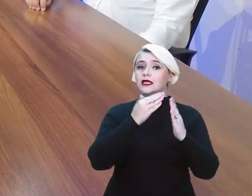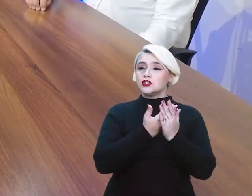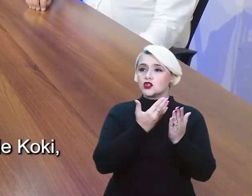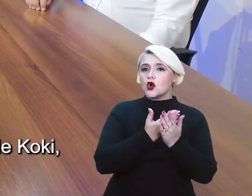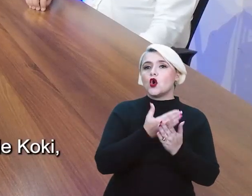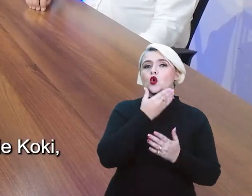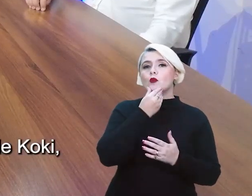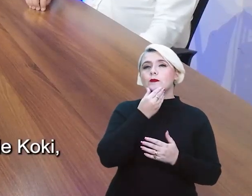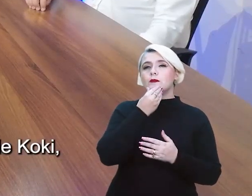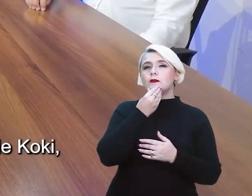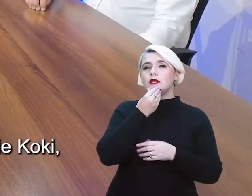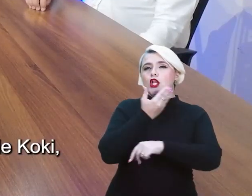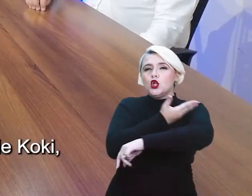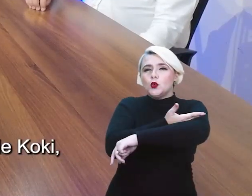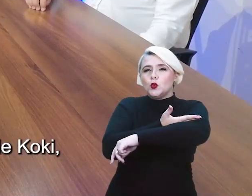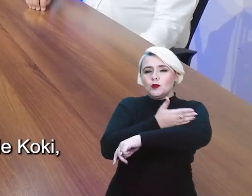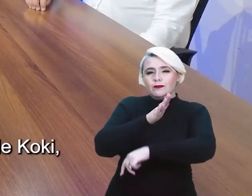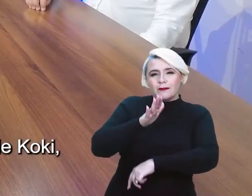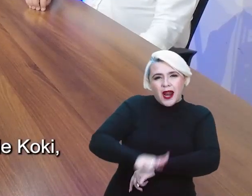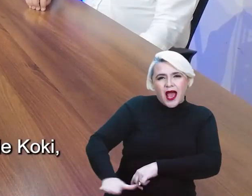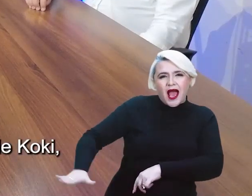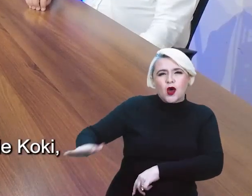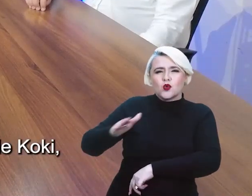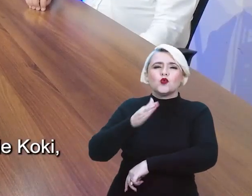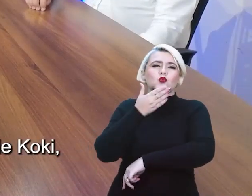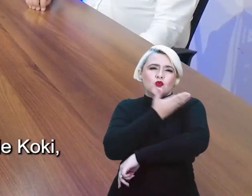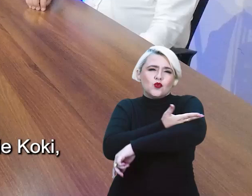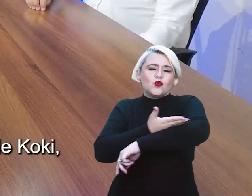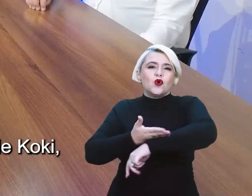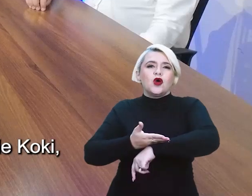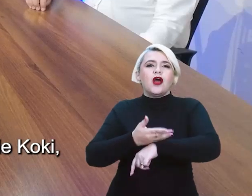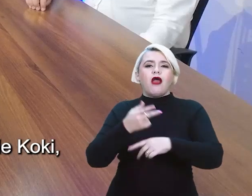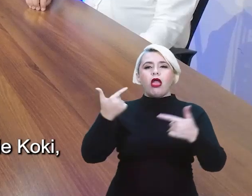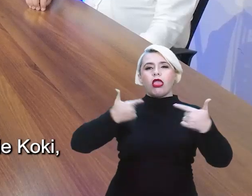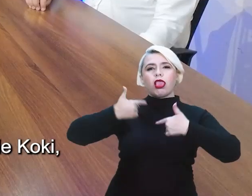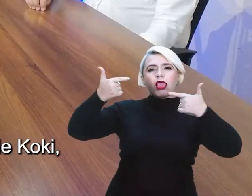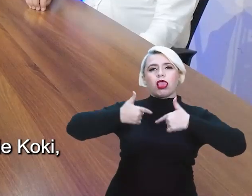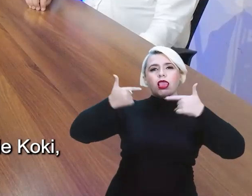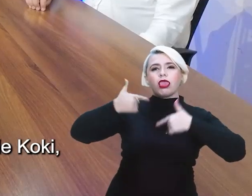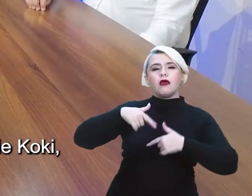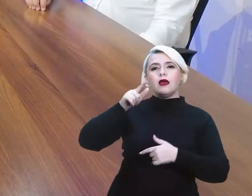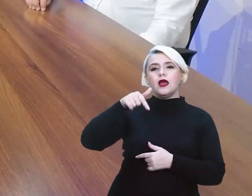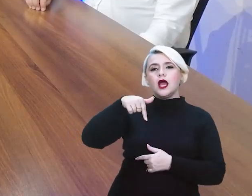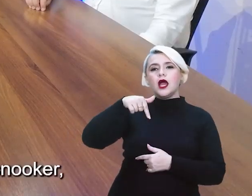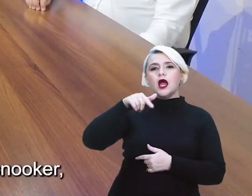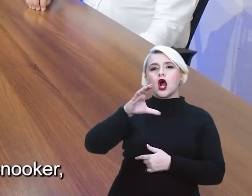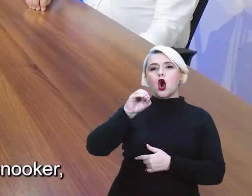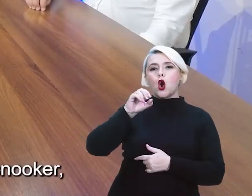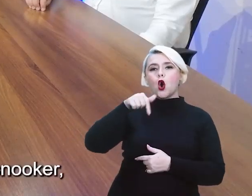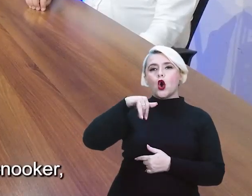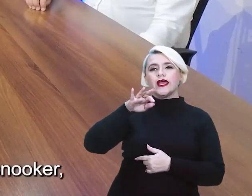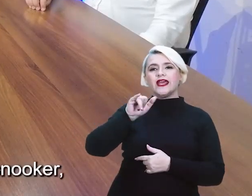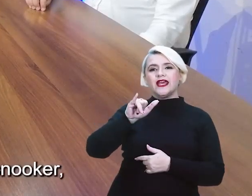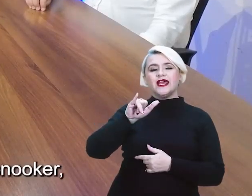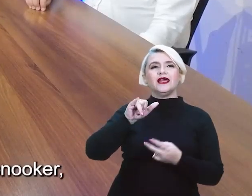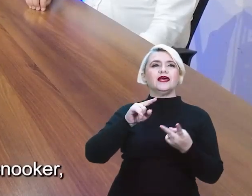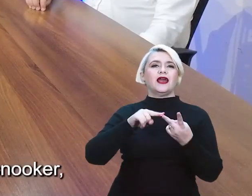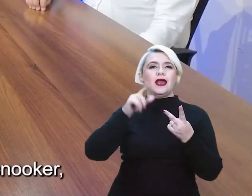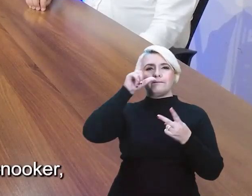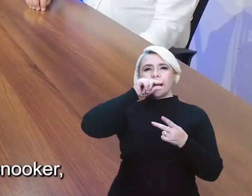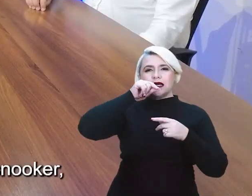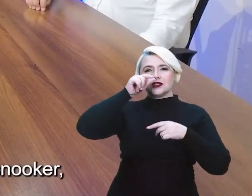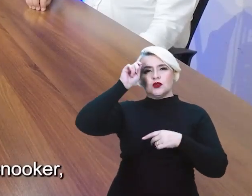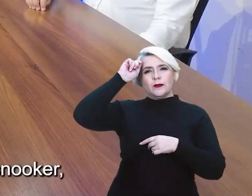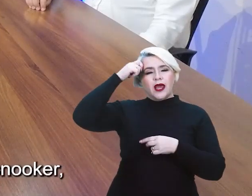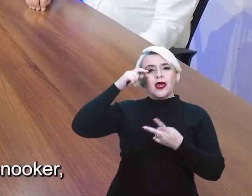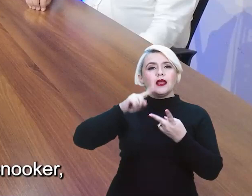os meninos brancos nos colocavam apelidos, né? De Coqui, que é o pássaro preto, era bola 7, porque